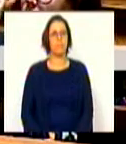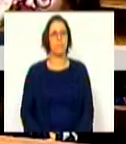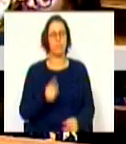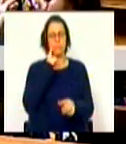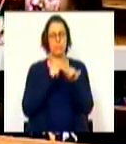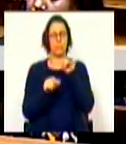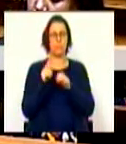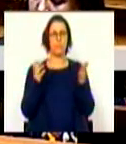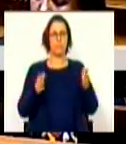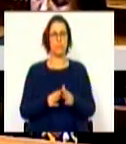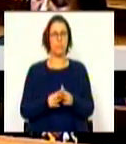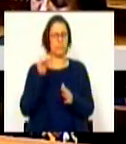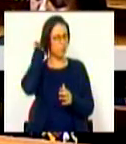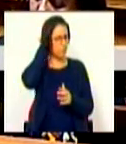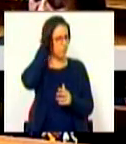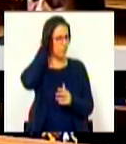recapitulando,